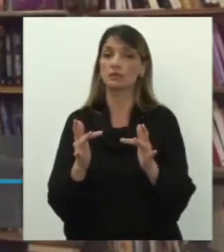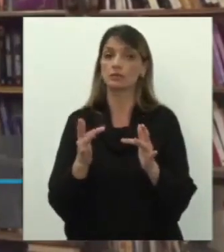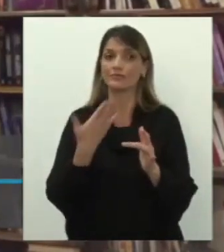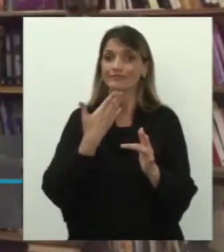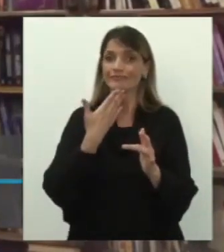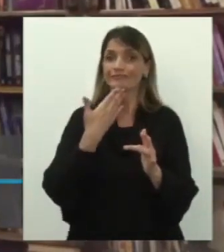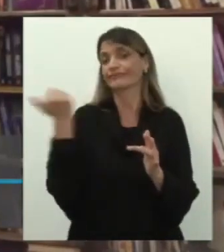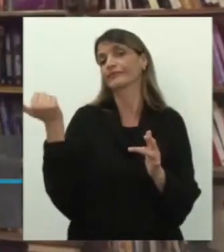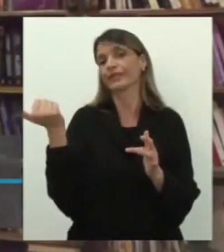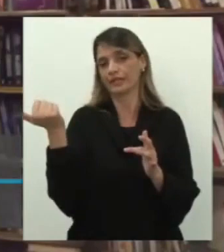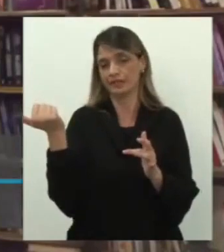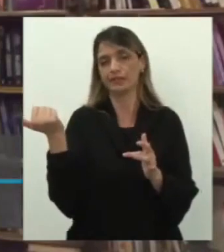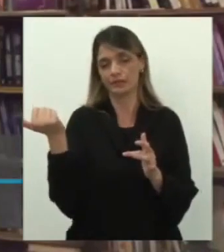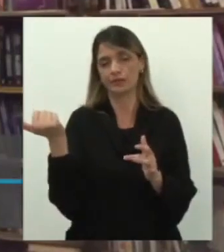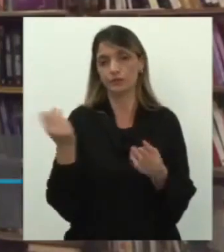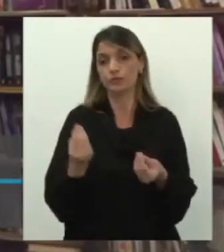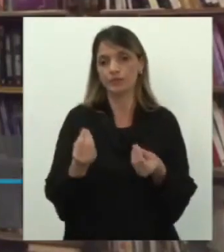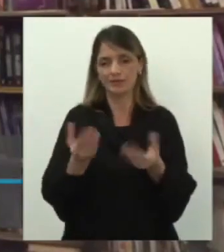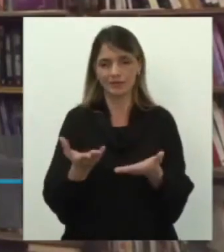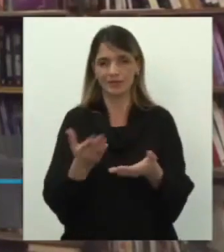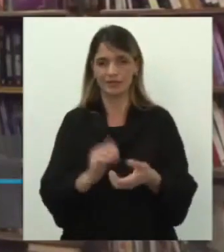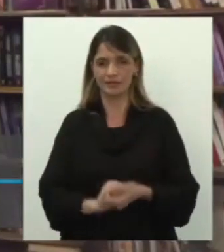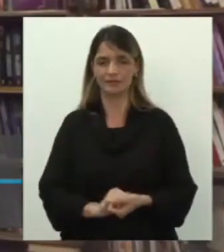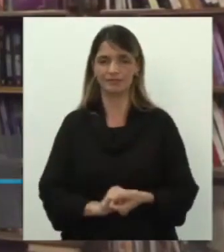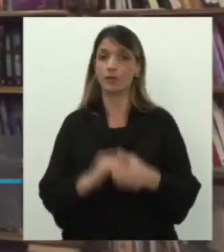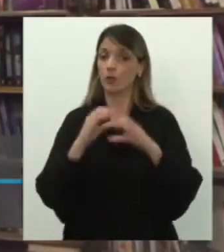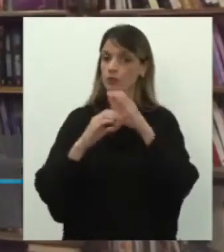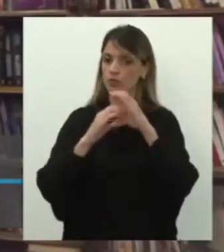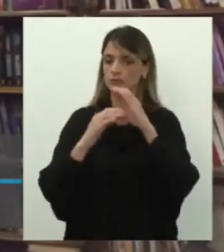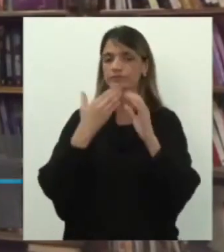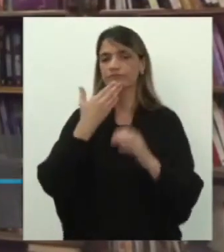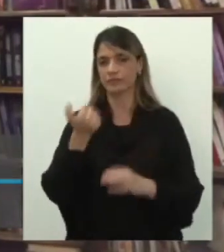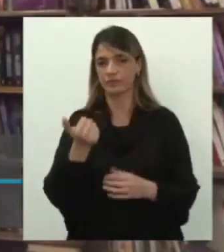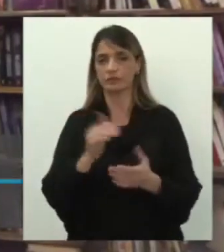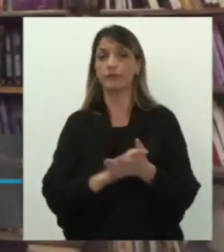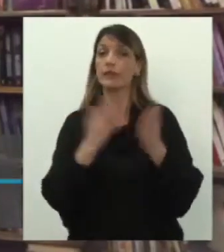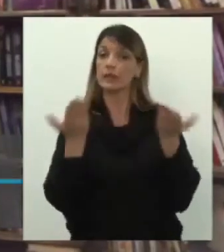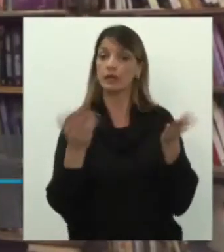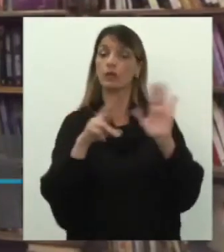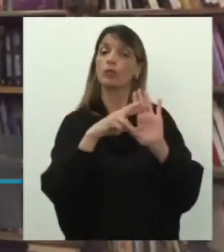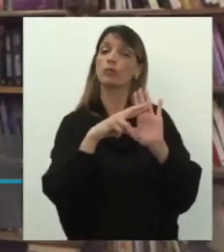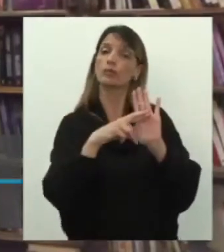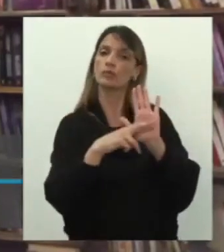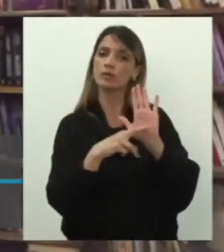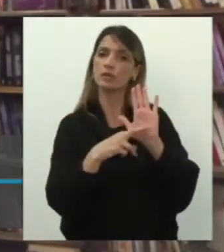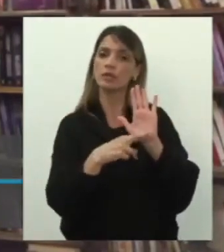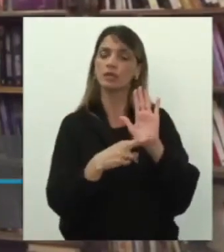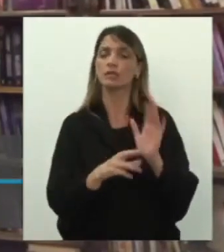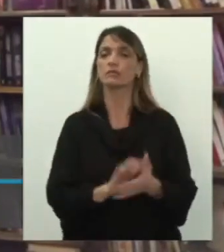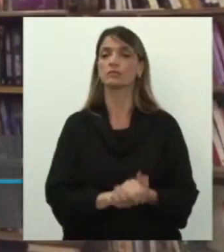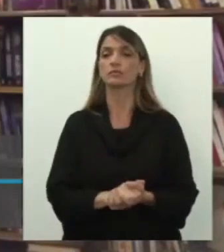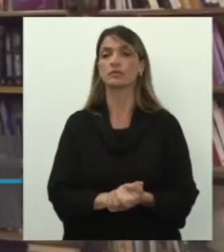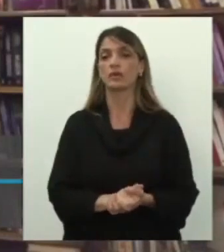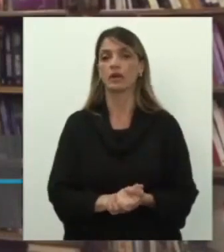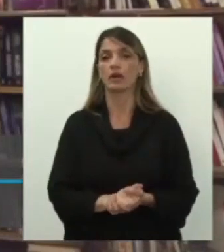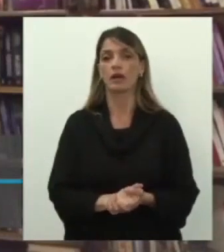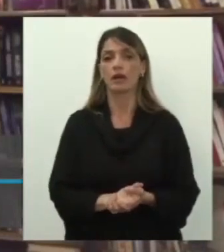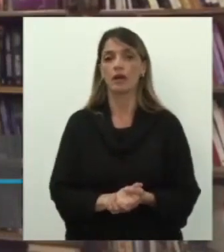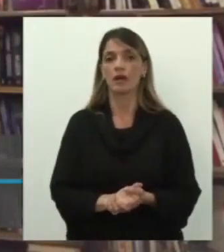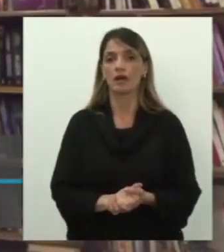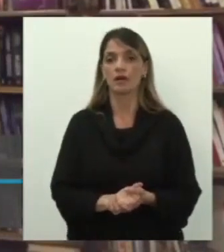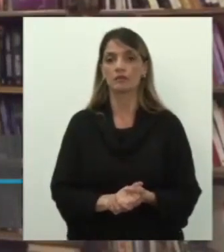né? Então, esses roteiros junto com os kits foram retirados, respeitando